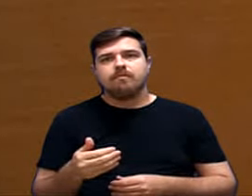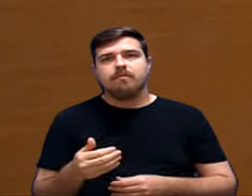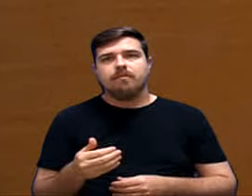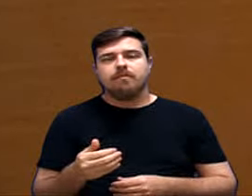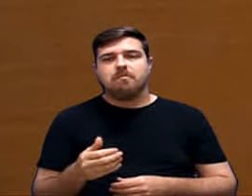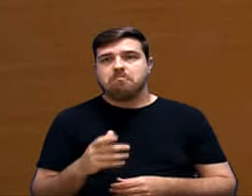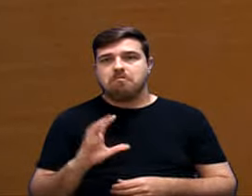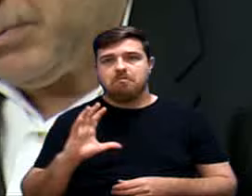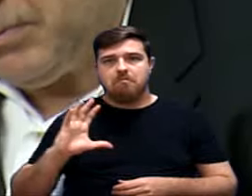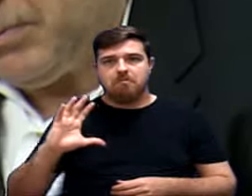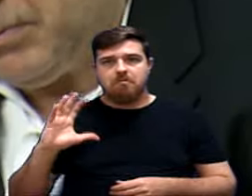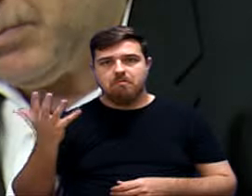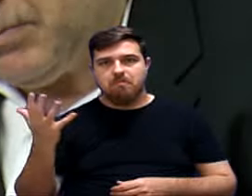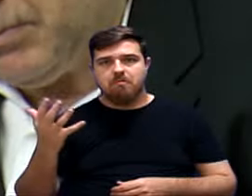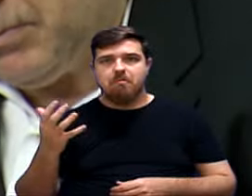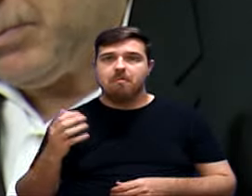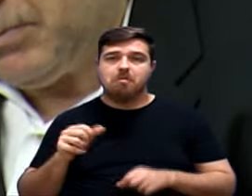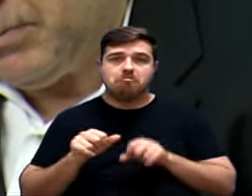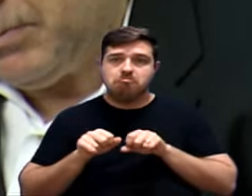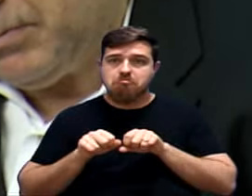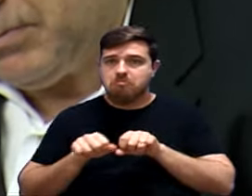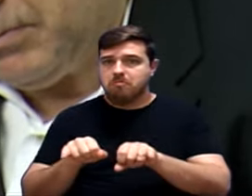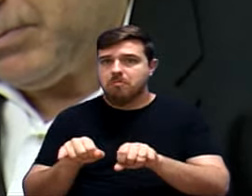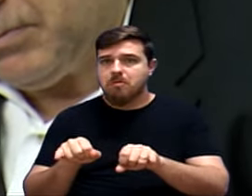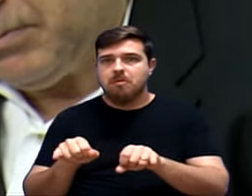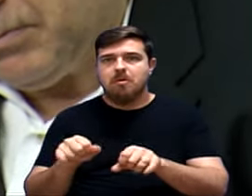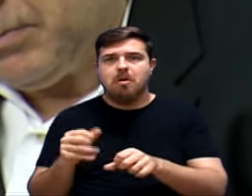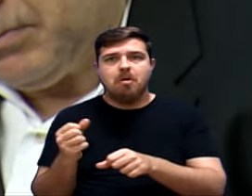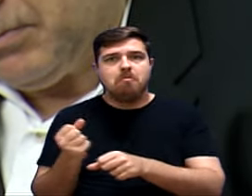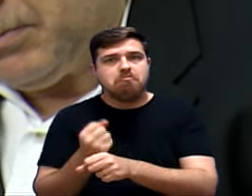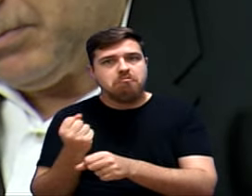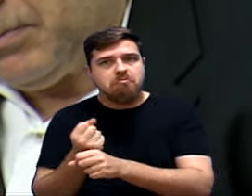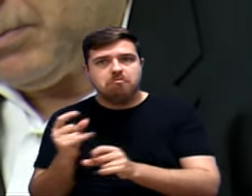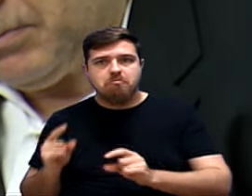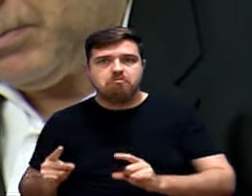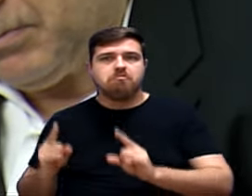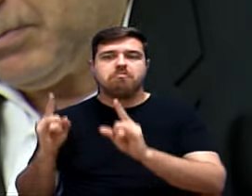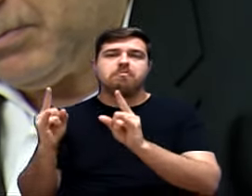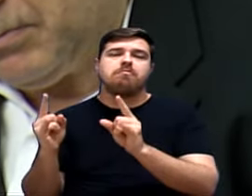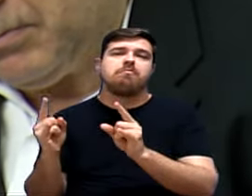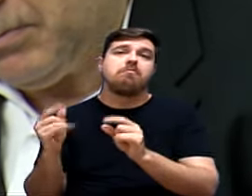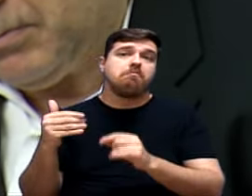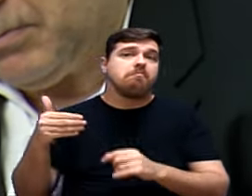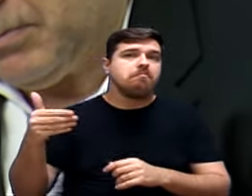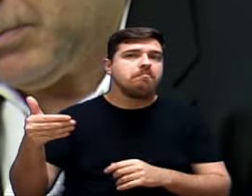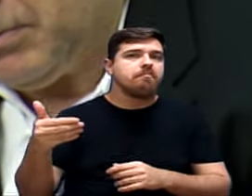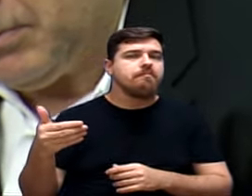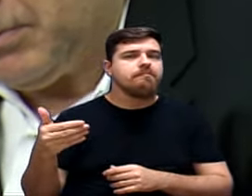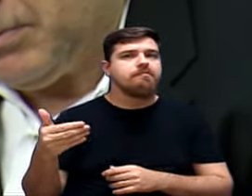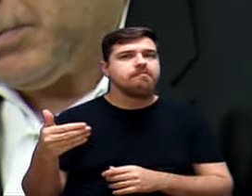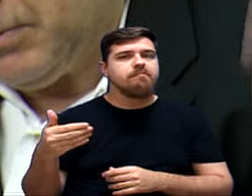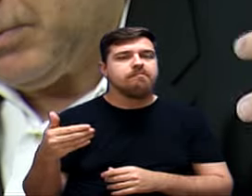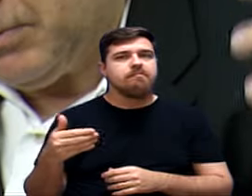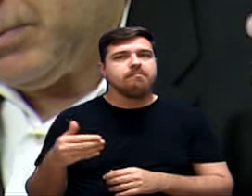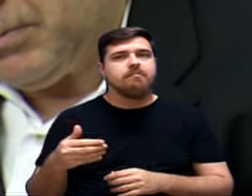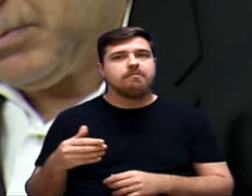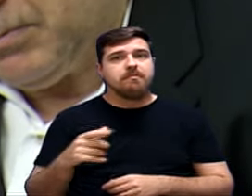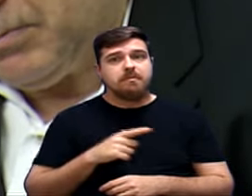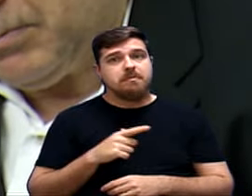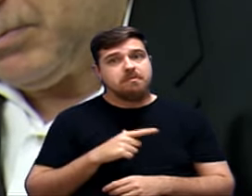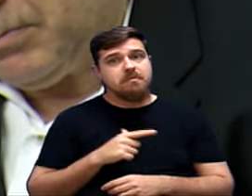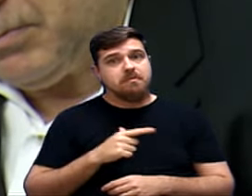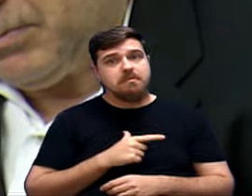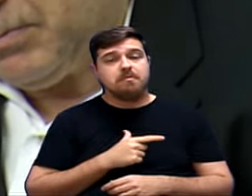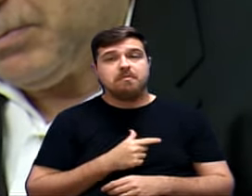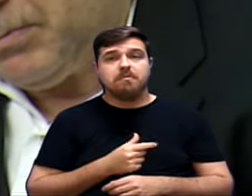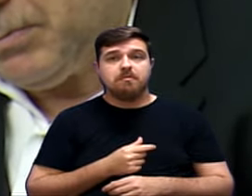se vi realmente algum supermercado ou algum empreendimento imobiliário provavelmente ou provavelmente não vai ter que se fazer o